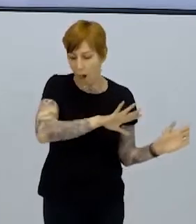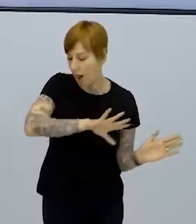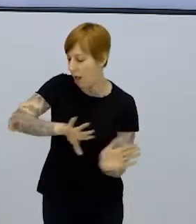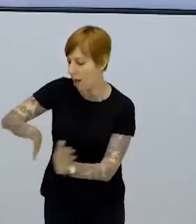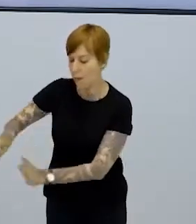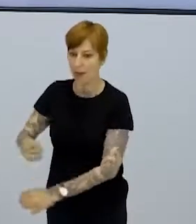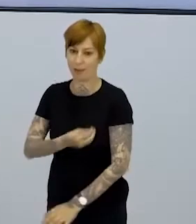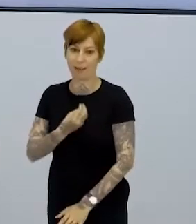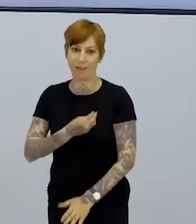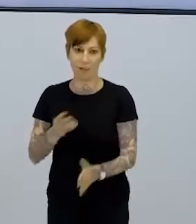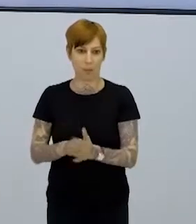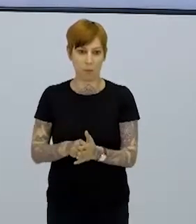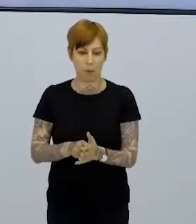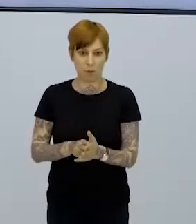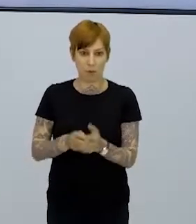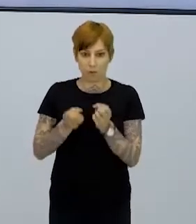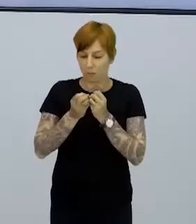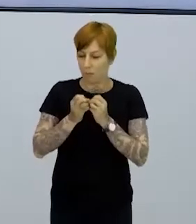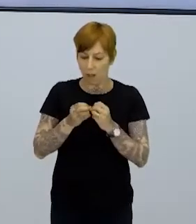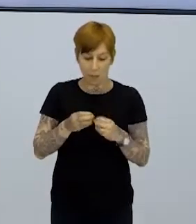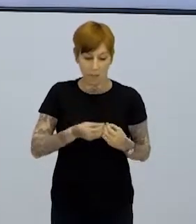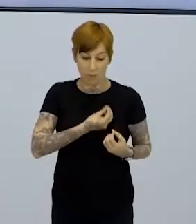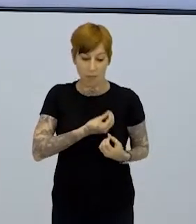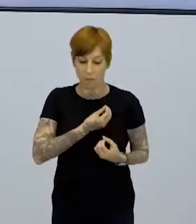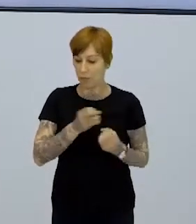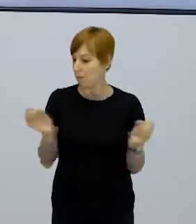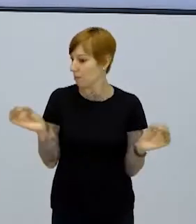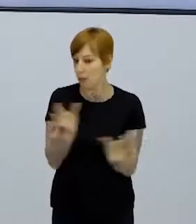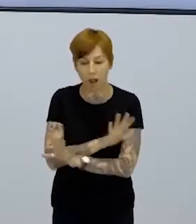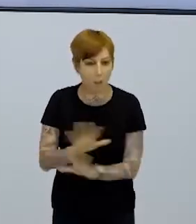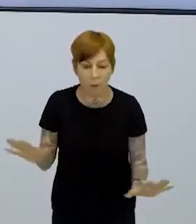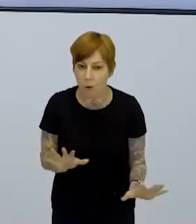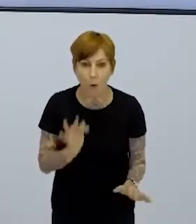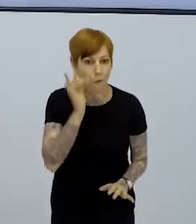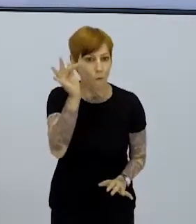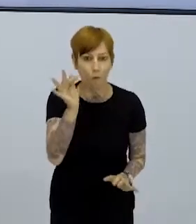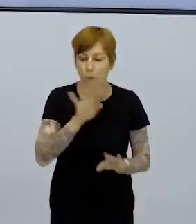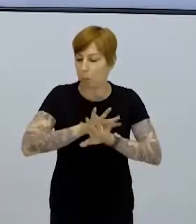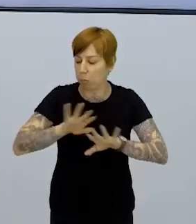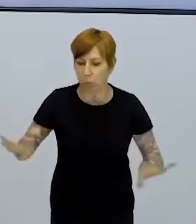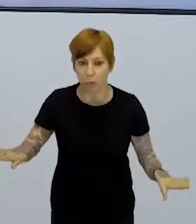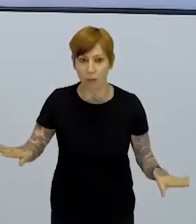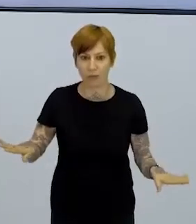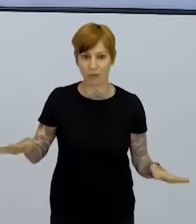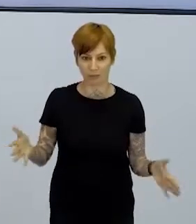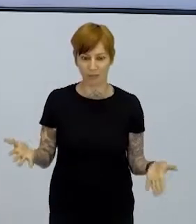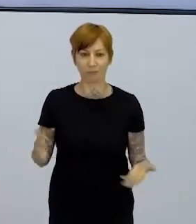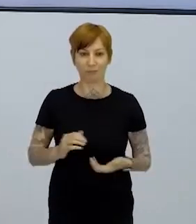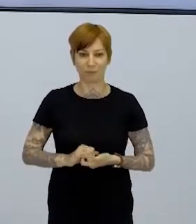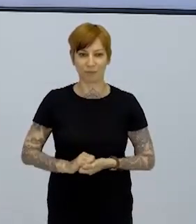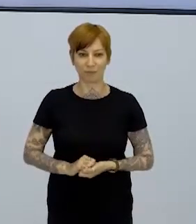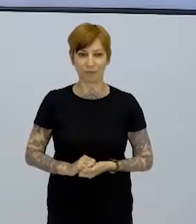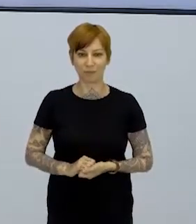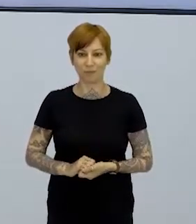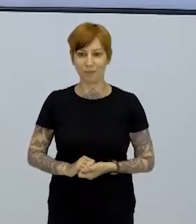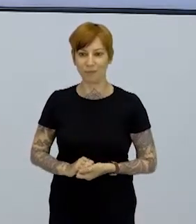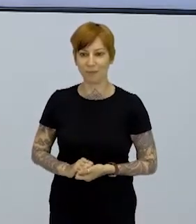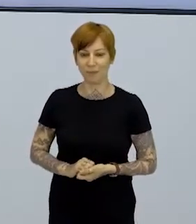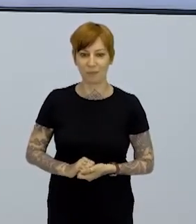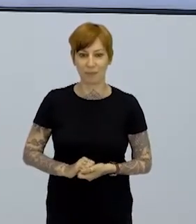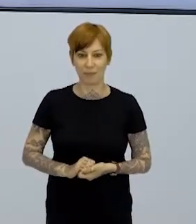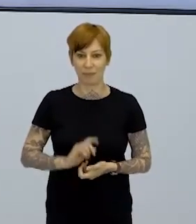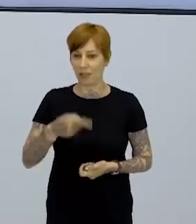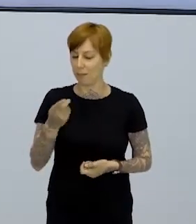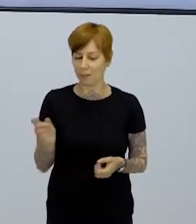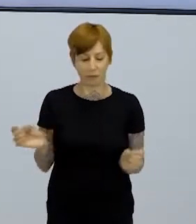estou estragando meu corpo, eu estou acabando com a minha vida. Meu futuro, no primeiro furo que eu tive, minha vida acabou ali. Dali para frente,